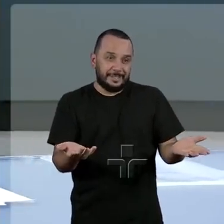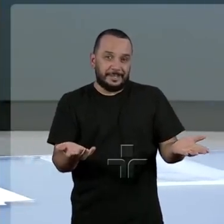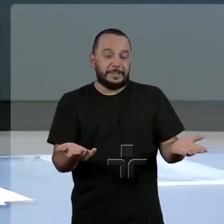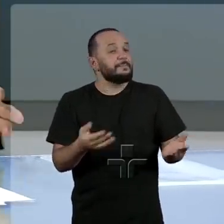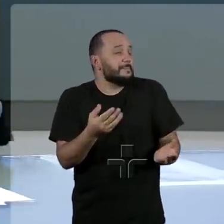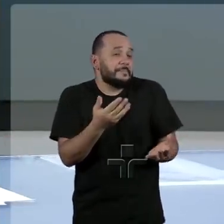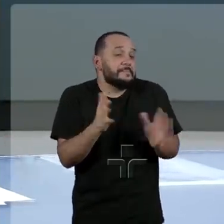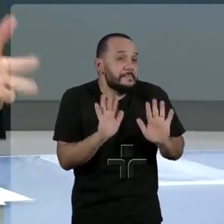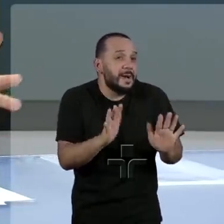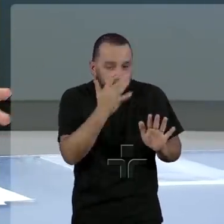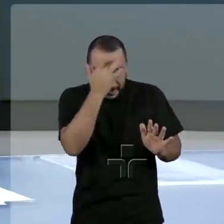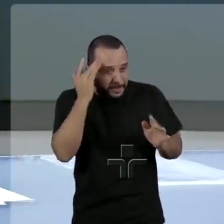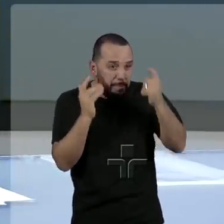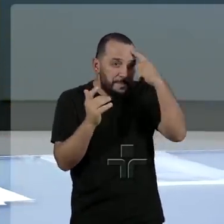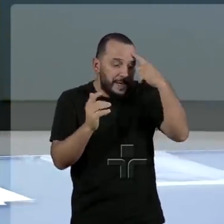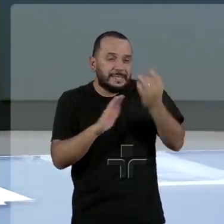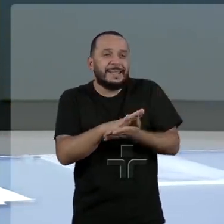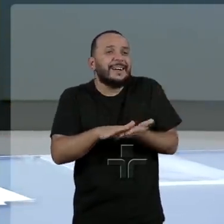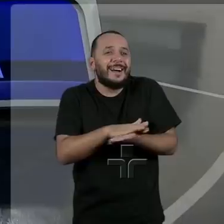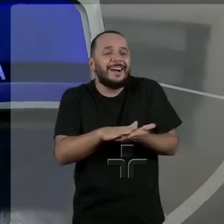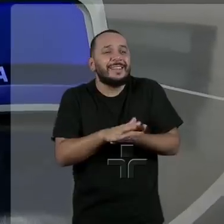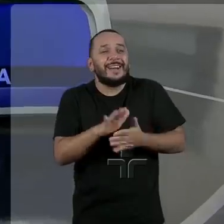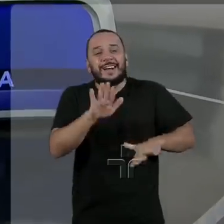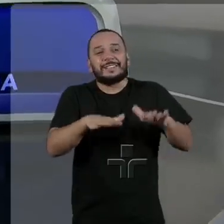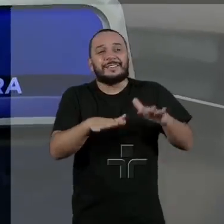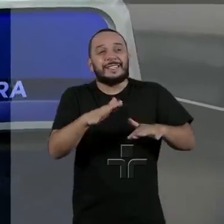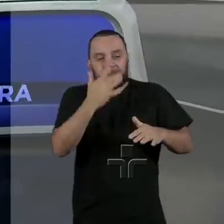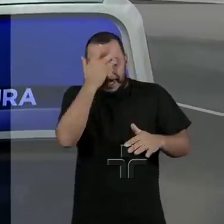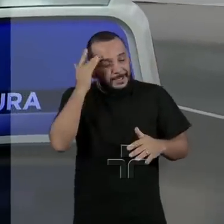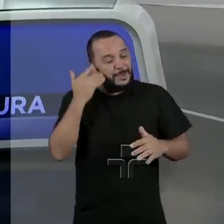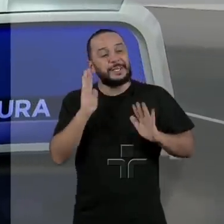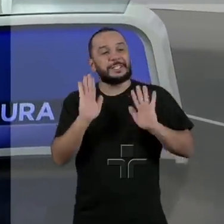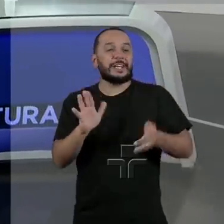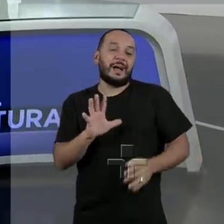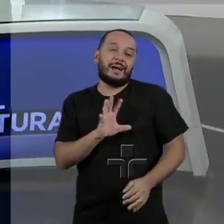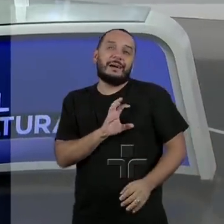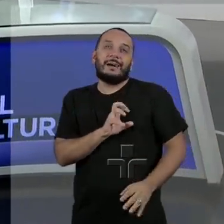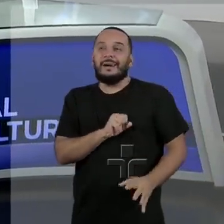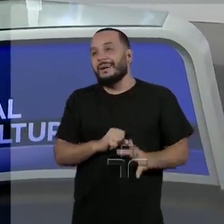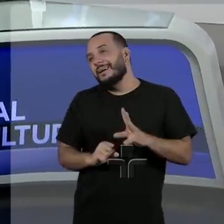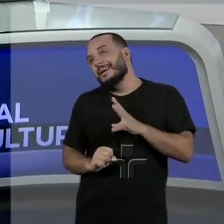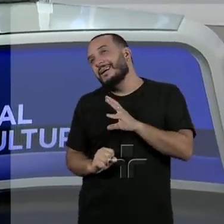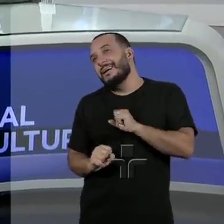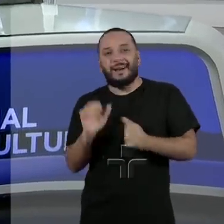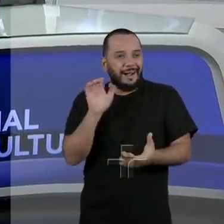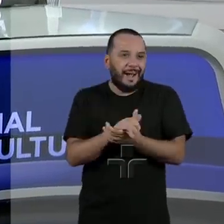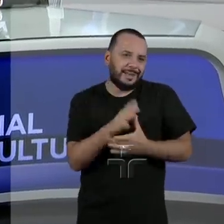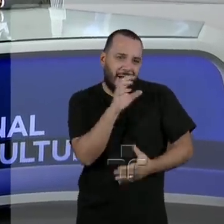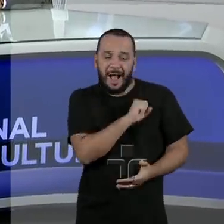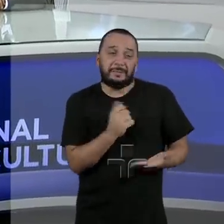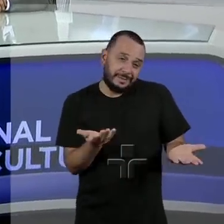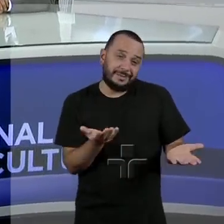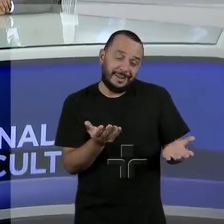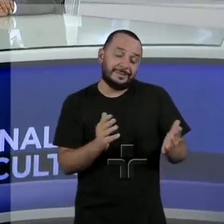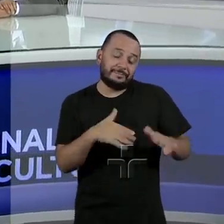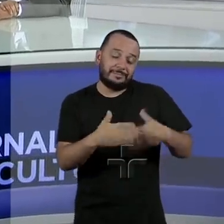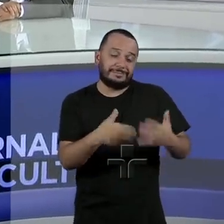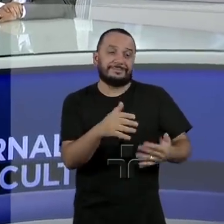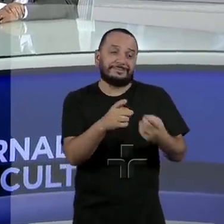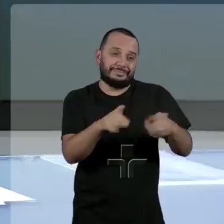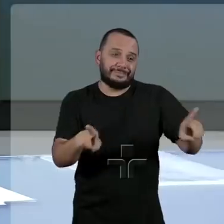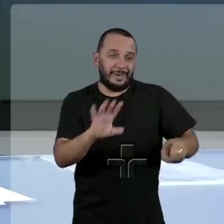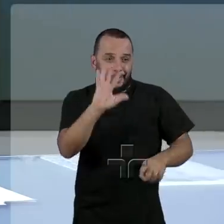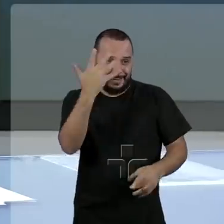não ocorre, às vezes os sentimentos é que levam à união, então ocorre isso. Felizmente, esses casos que são tratados não